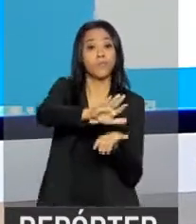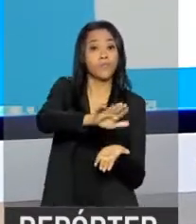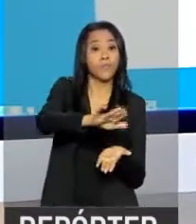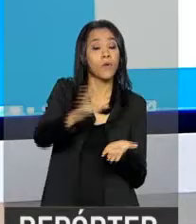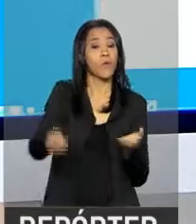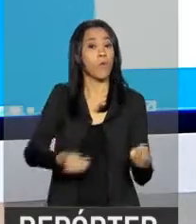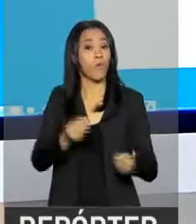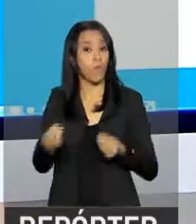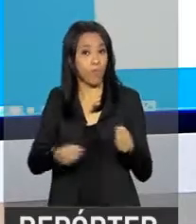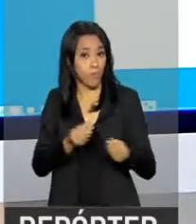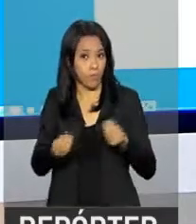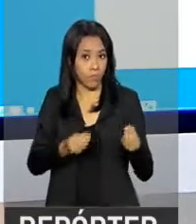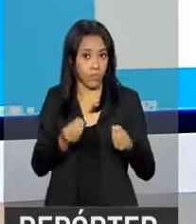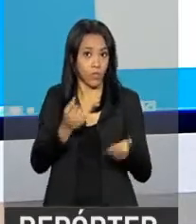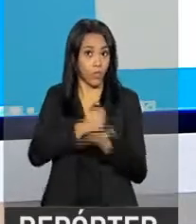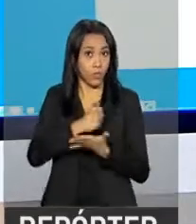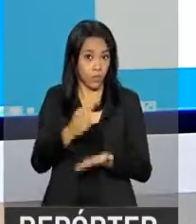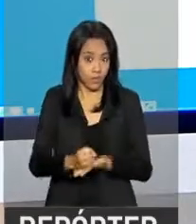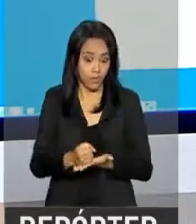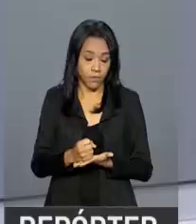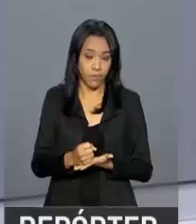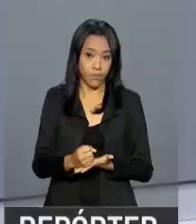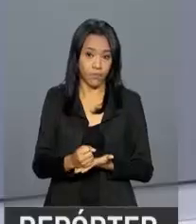de rescisão de contrato?